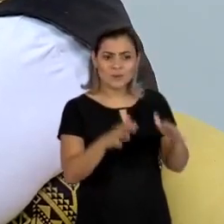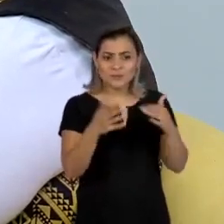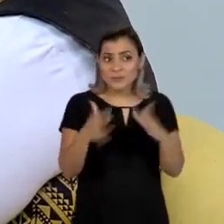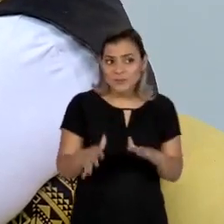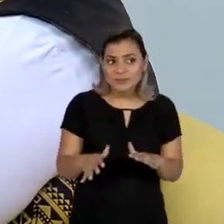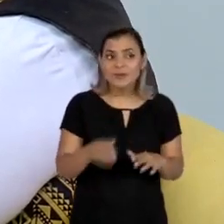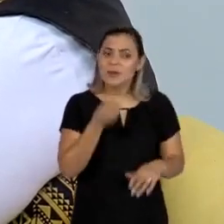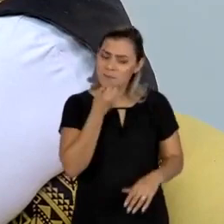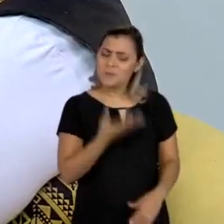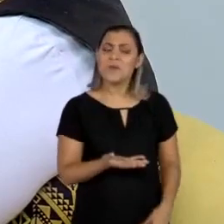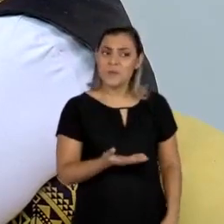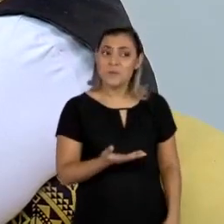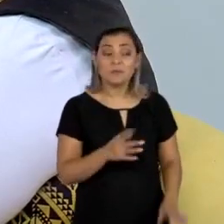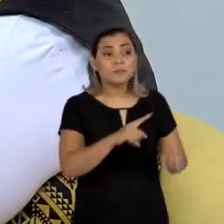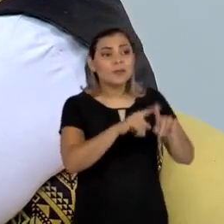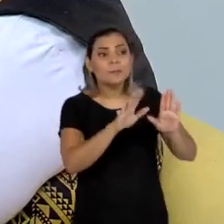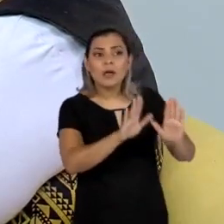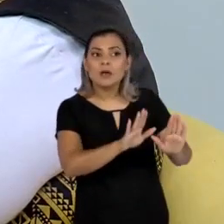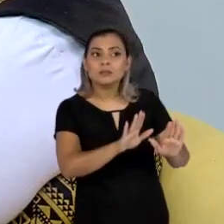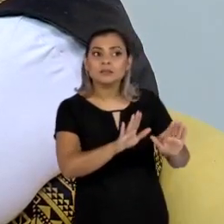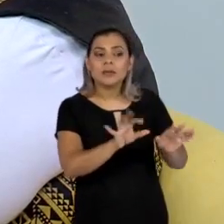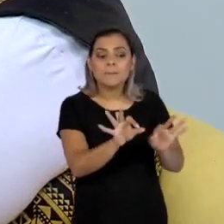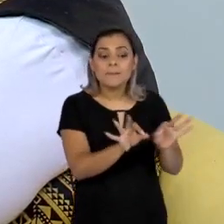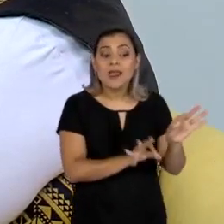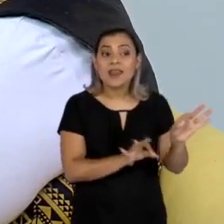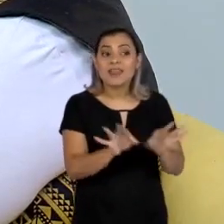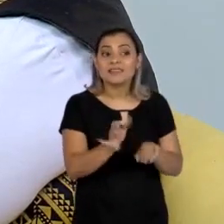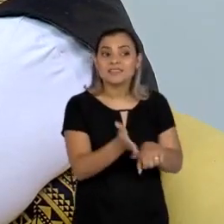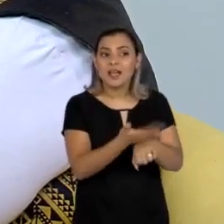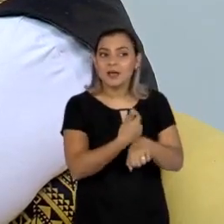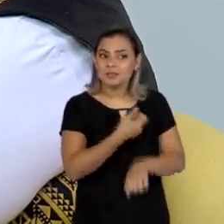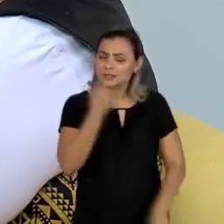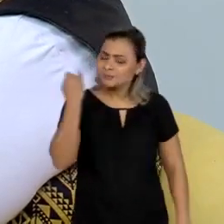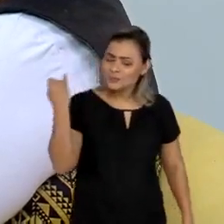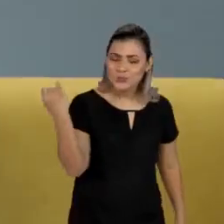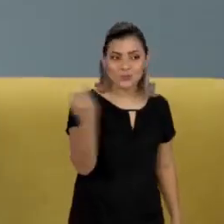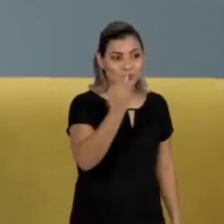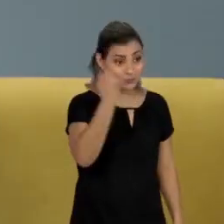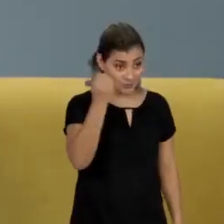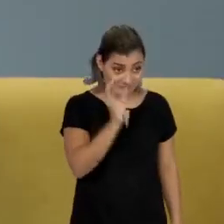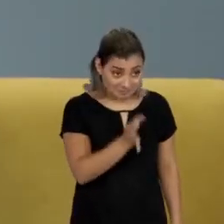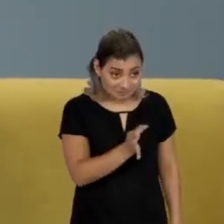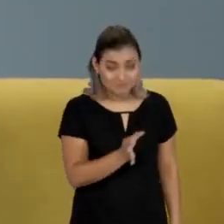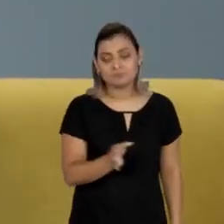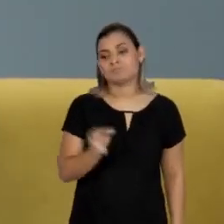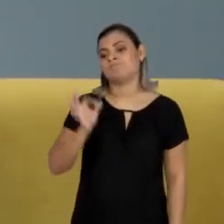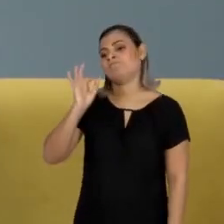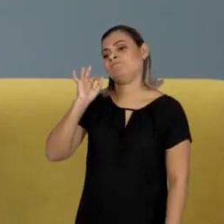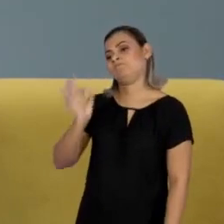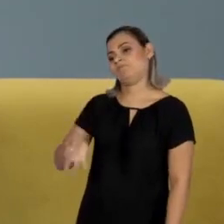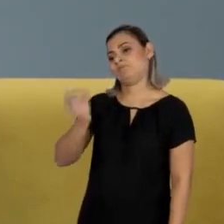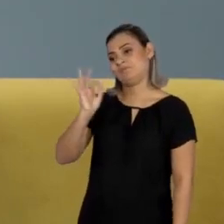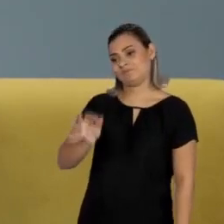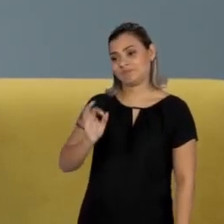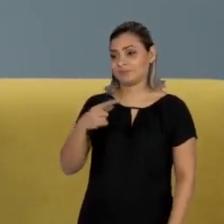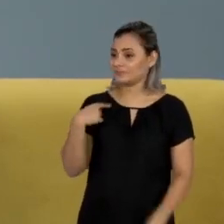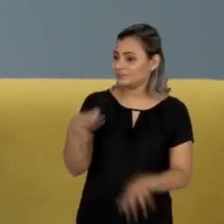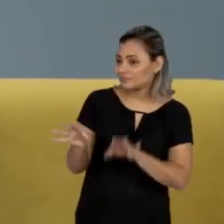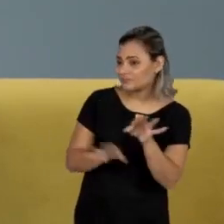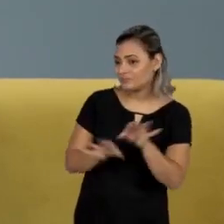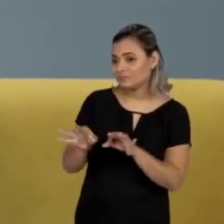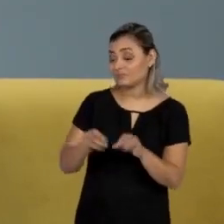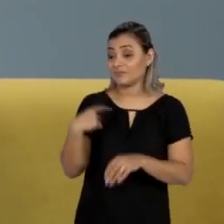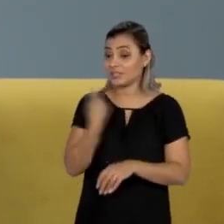sempre bem-vinda, mas o planejamento é fundamental. Exatamente, a gente na Nufront trabalha